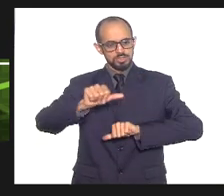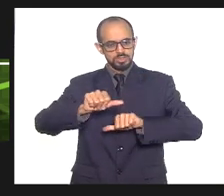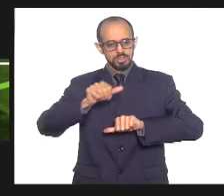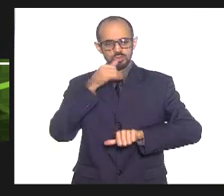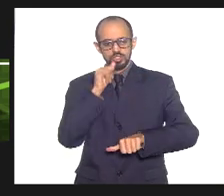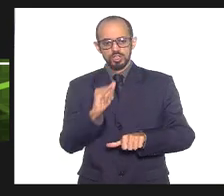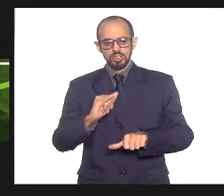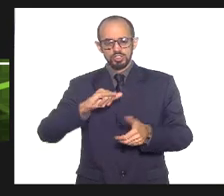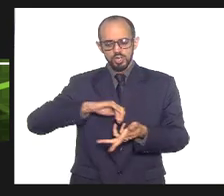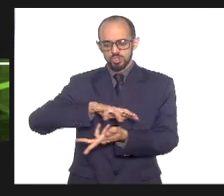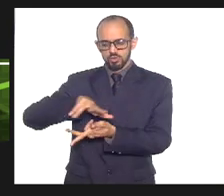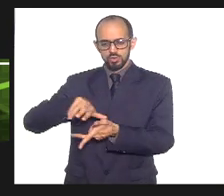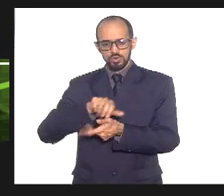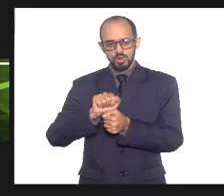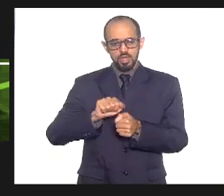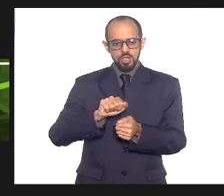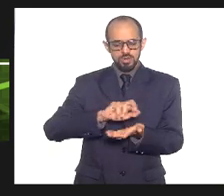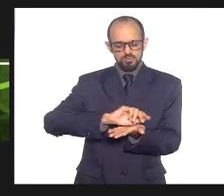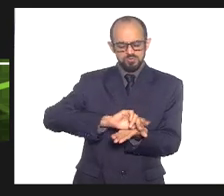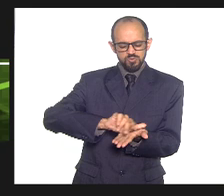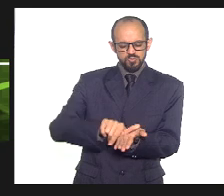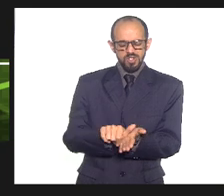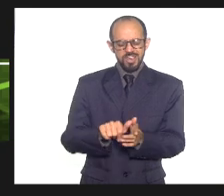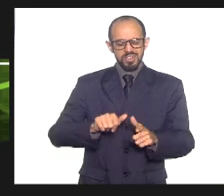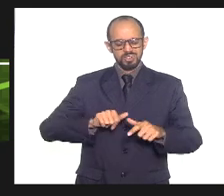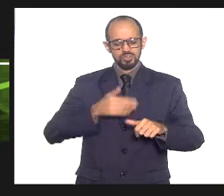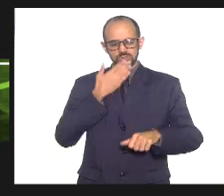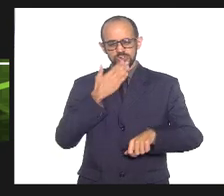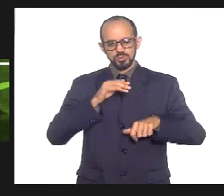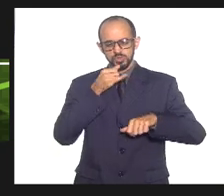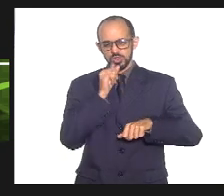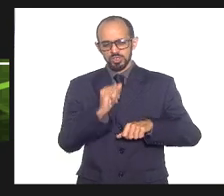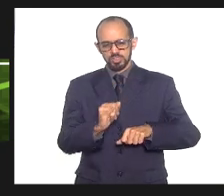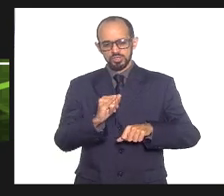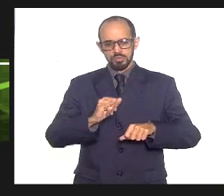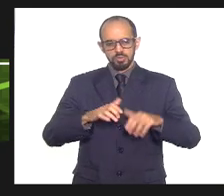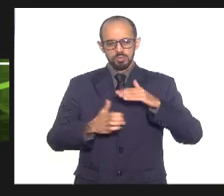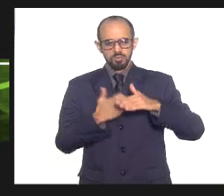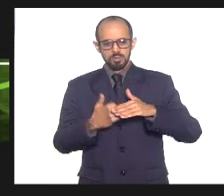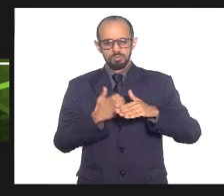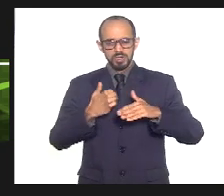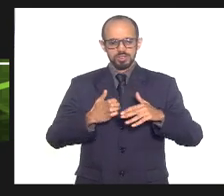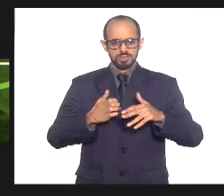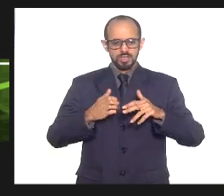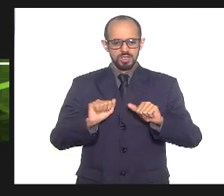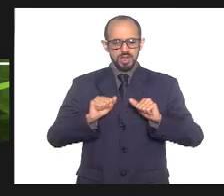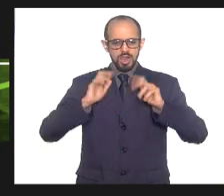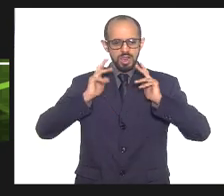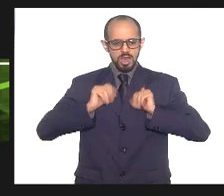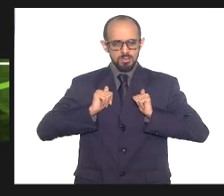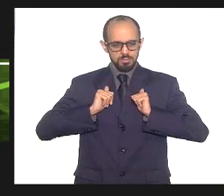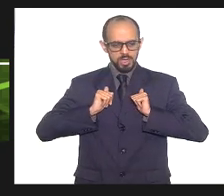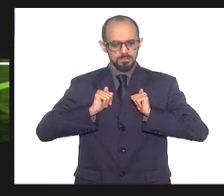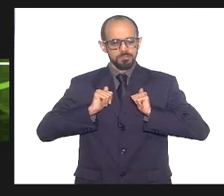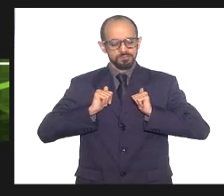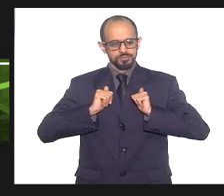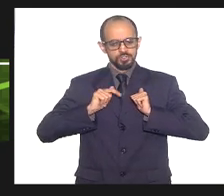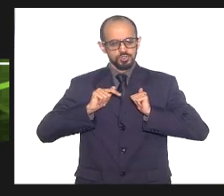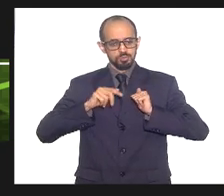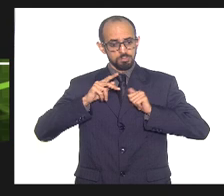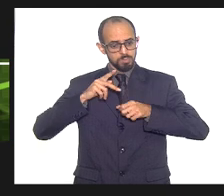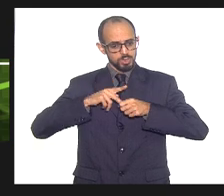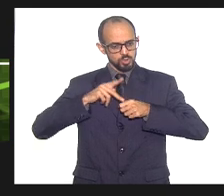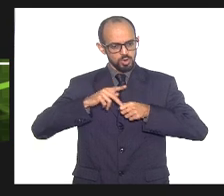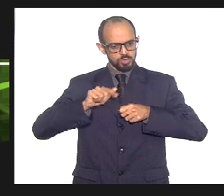global, diversificando nosso portfólio para uma empresa ampla de energia originária do segmento de petróleo e gás